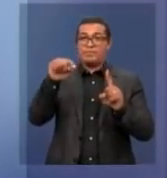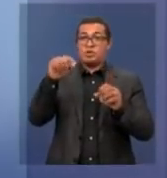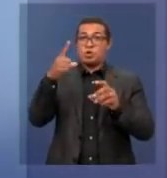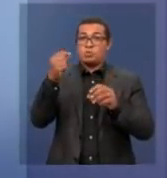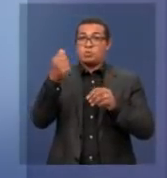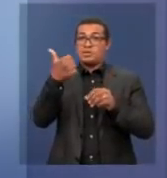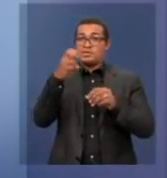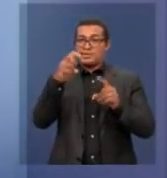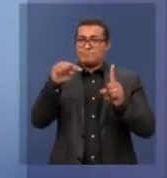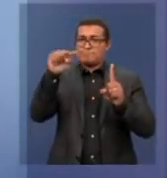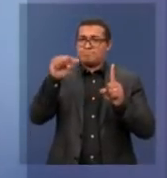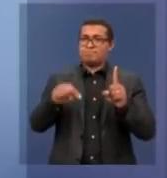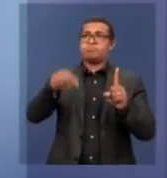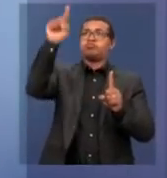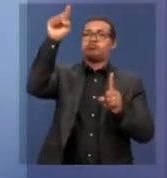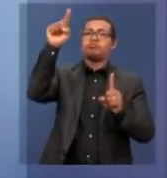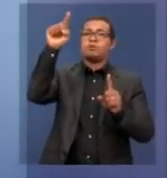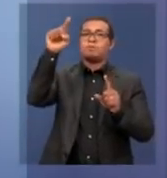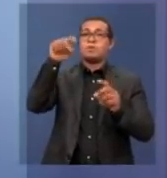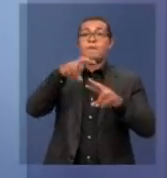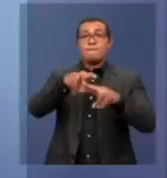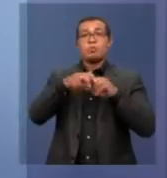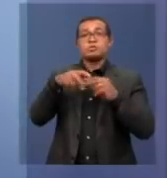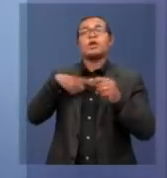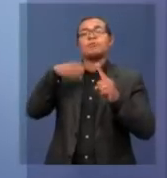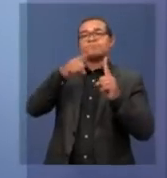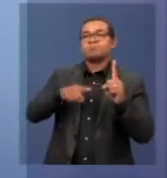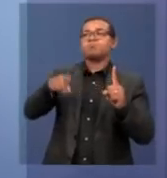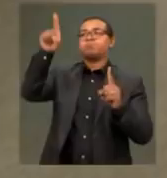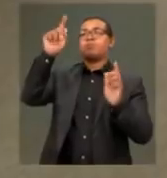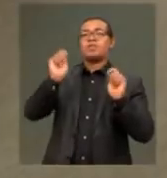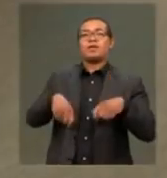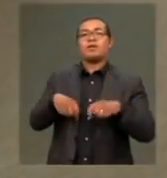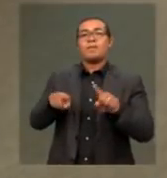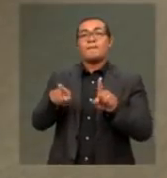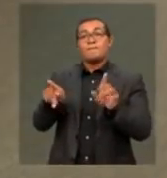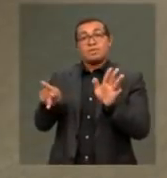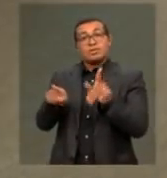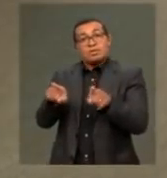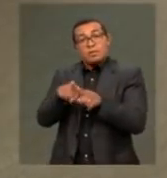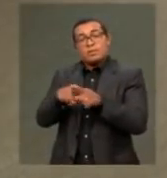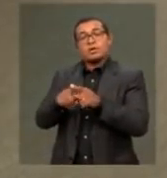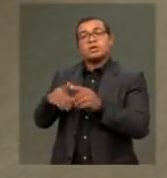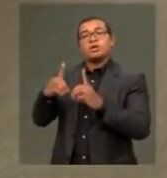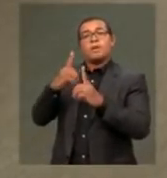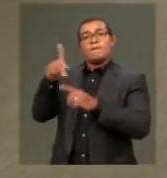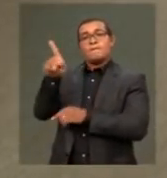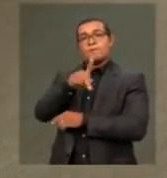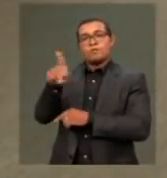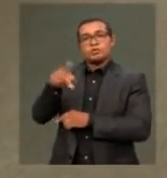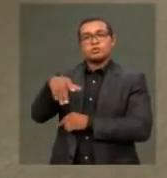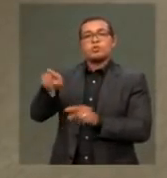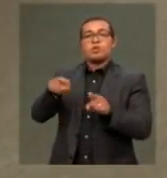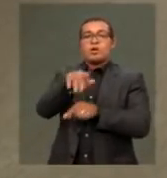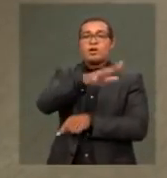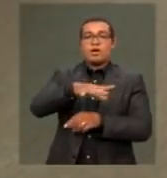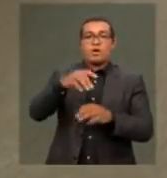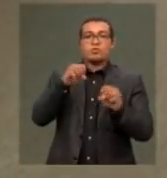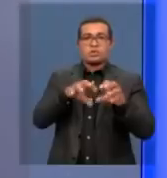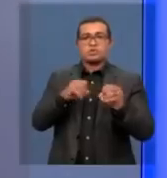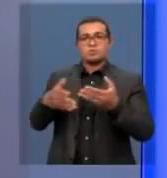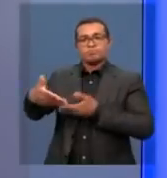curva ascendente de qualidade da educação e de diálogo permanente gente com os professores e profissionais da educação